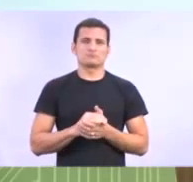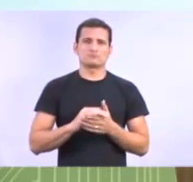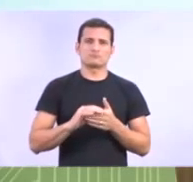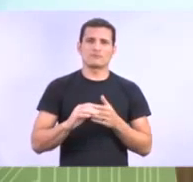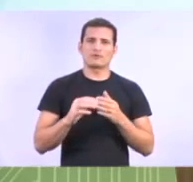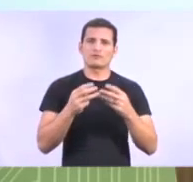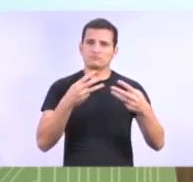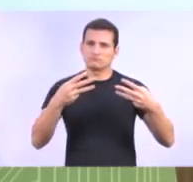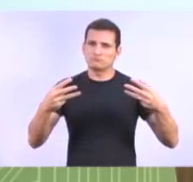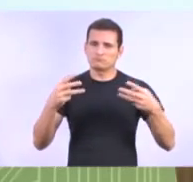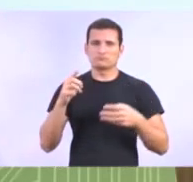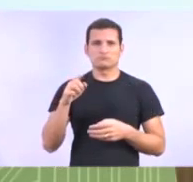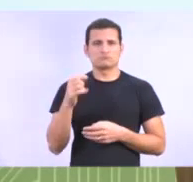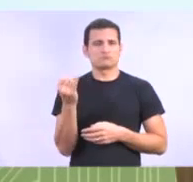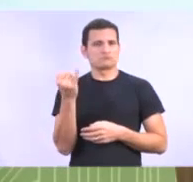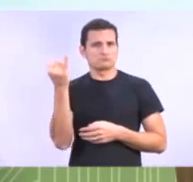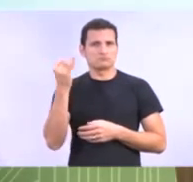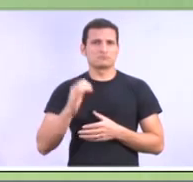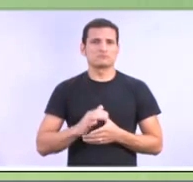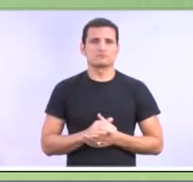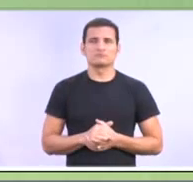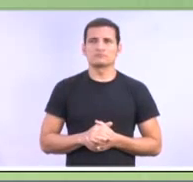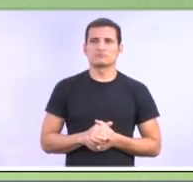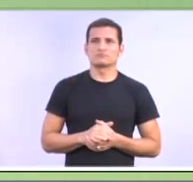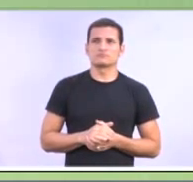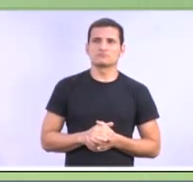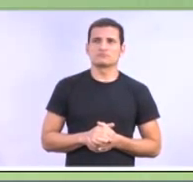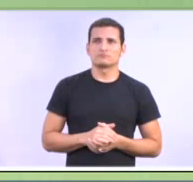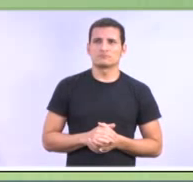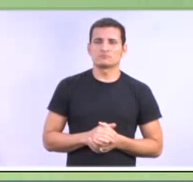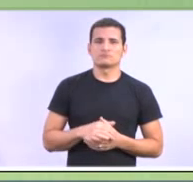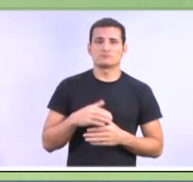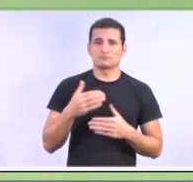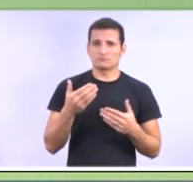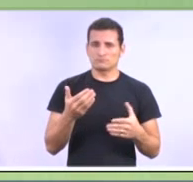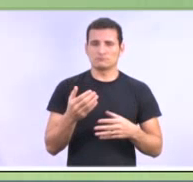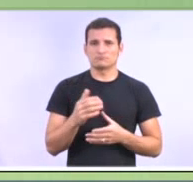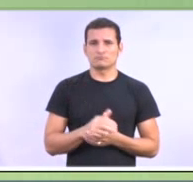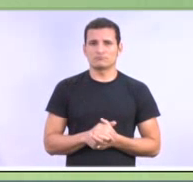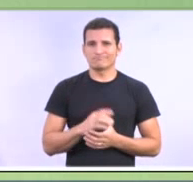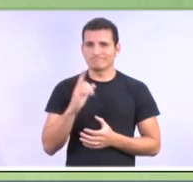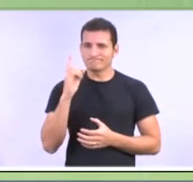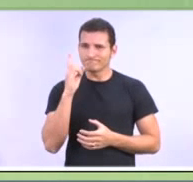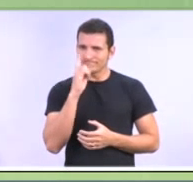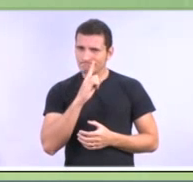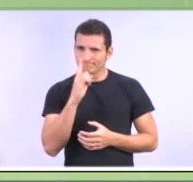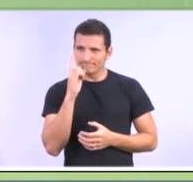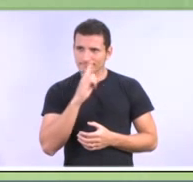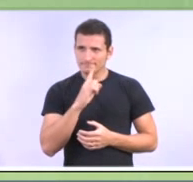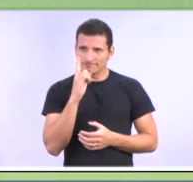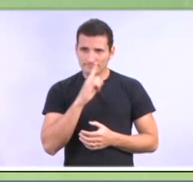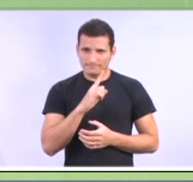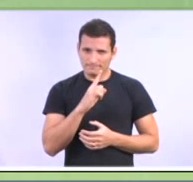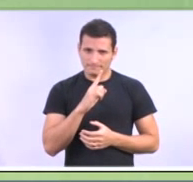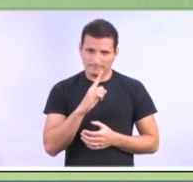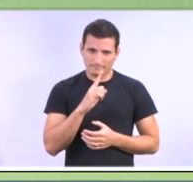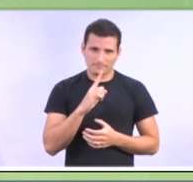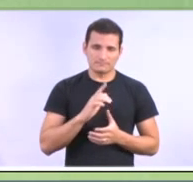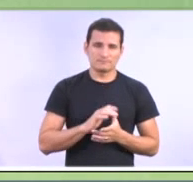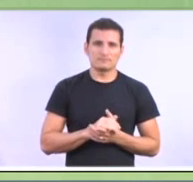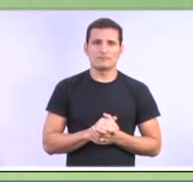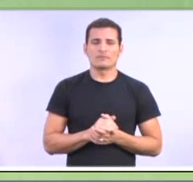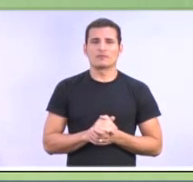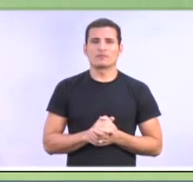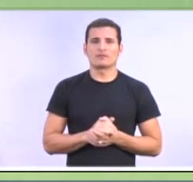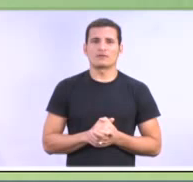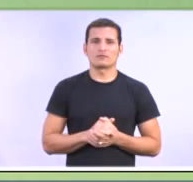dos usuários. Vamos começar pela tolerância a falhas. Como a gente já falou, né? A capacidade de,